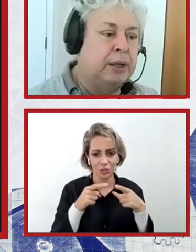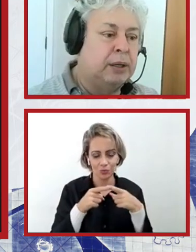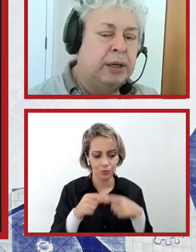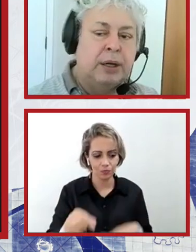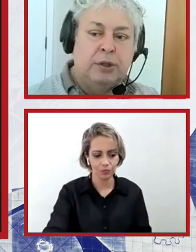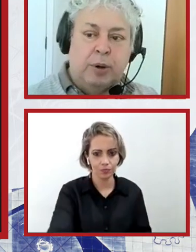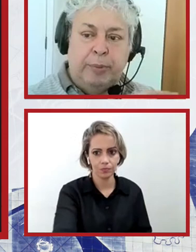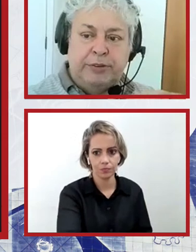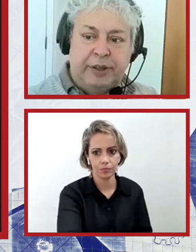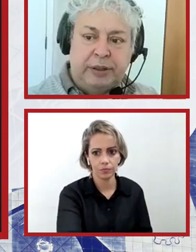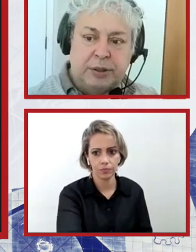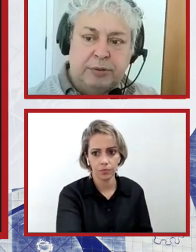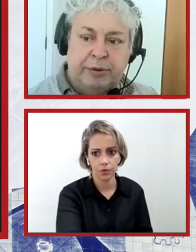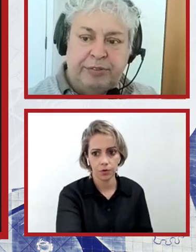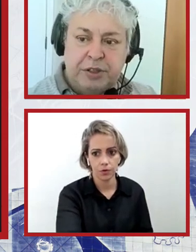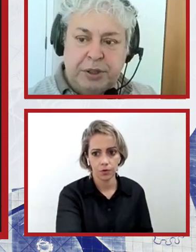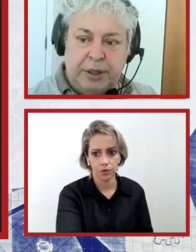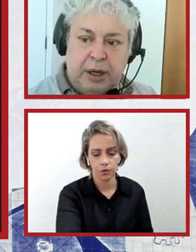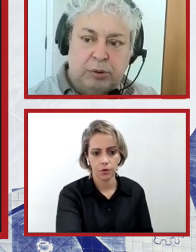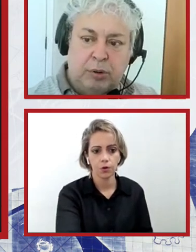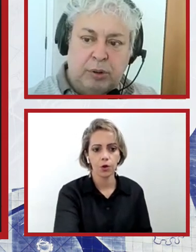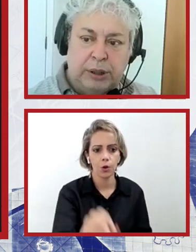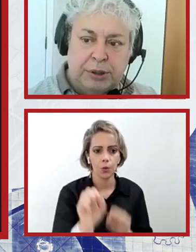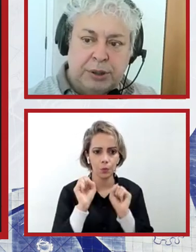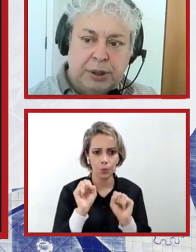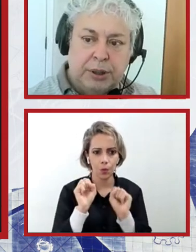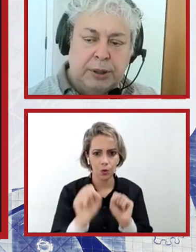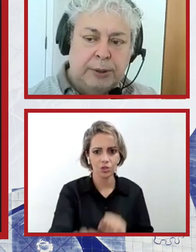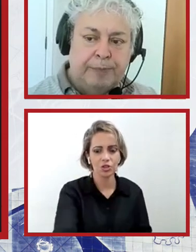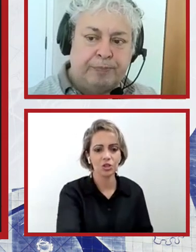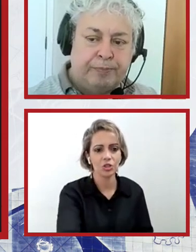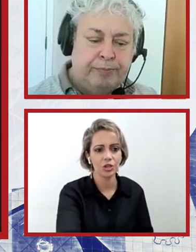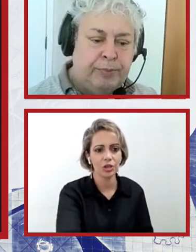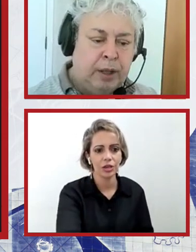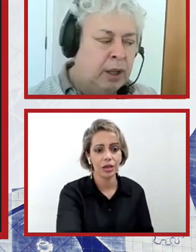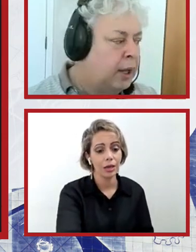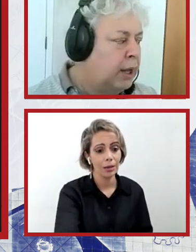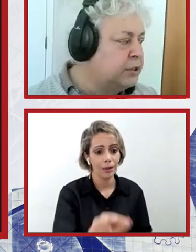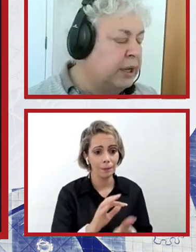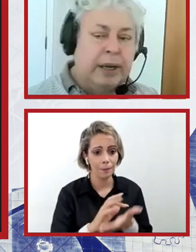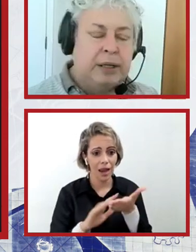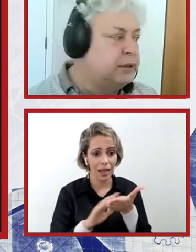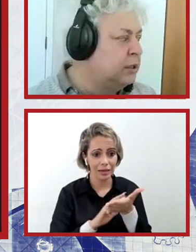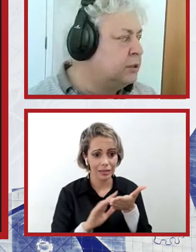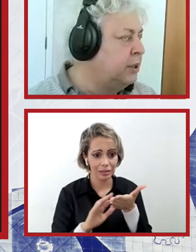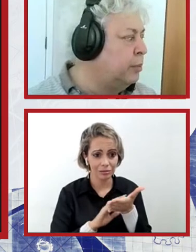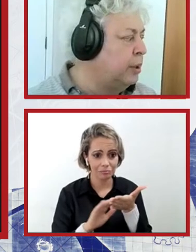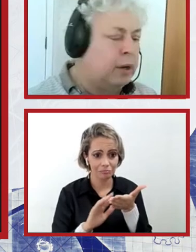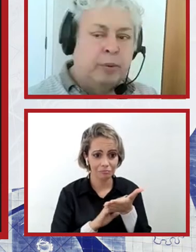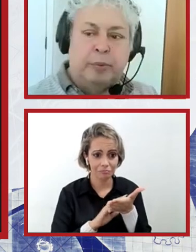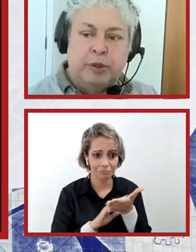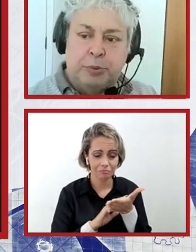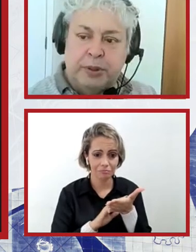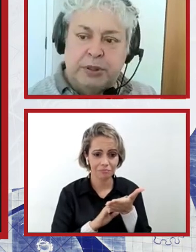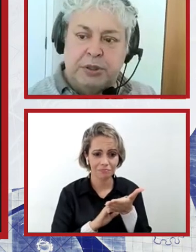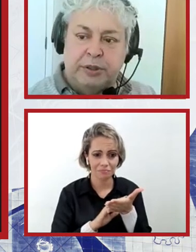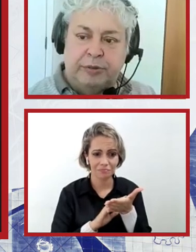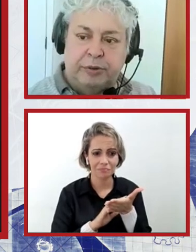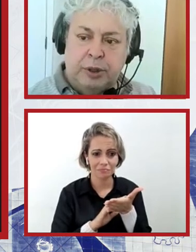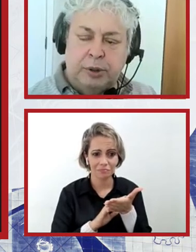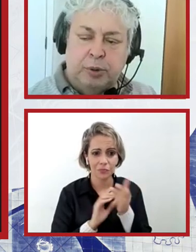marca em braille. Né? Normalmente feitas com uma fitinha autocolante. Né? As regletes, elas têm